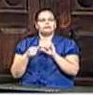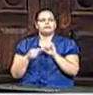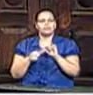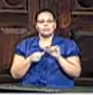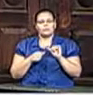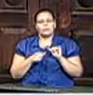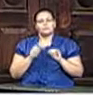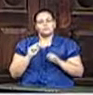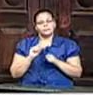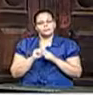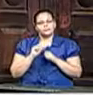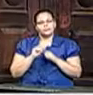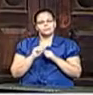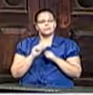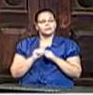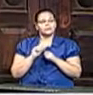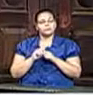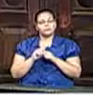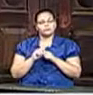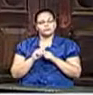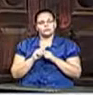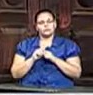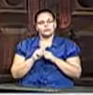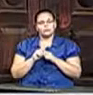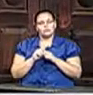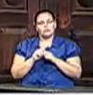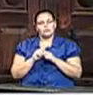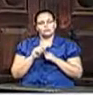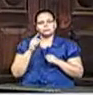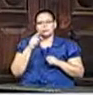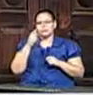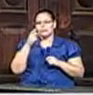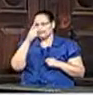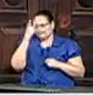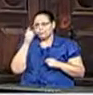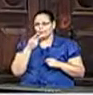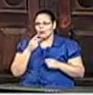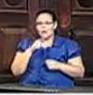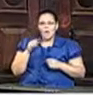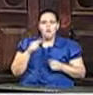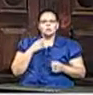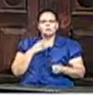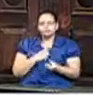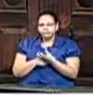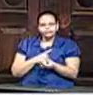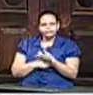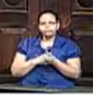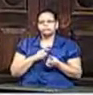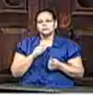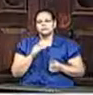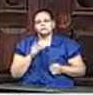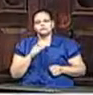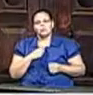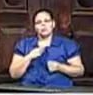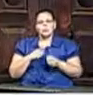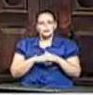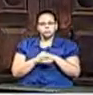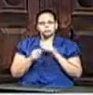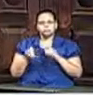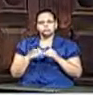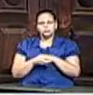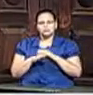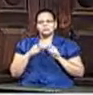que foram feitas debaixo de denúncias de corrupção. O então ministro Sérgio